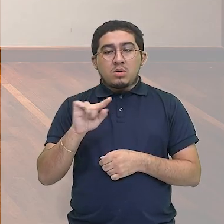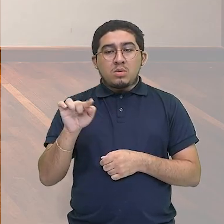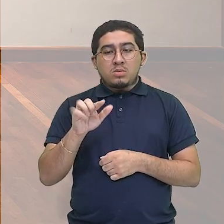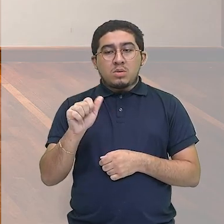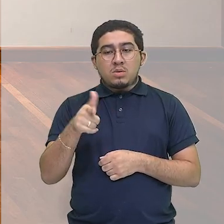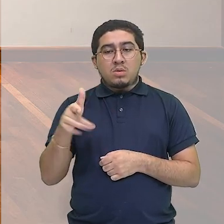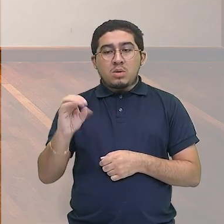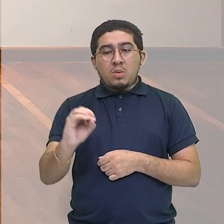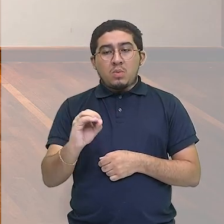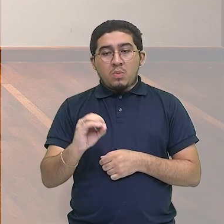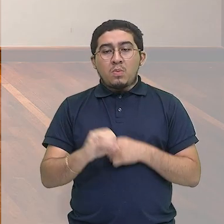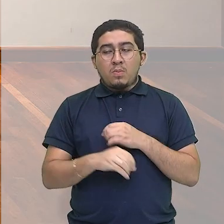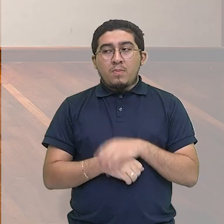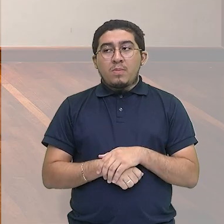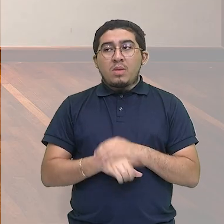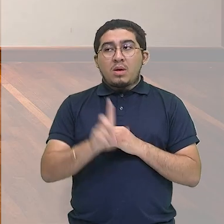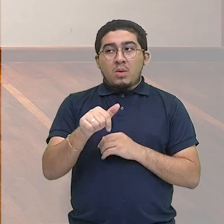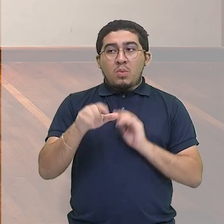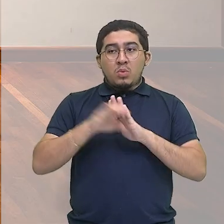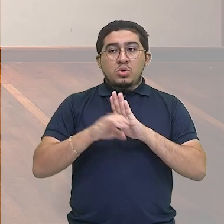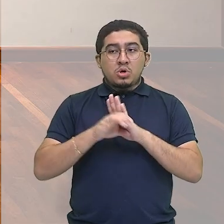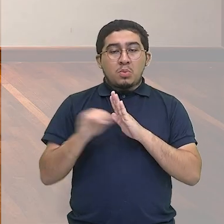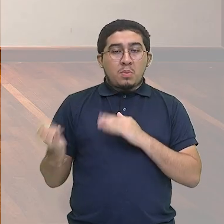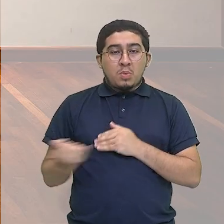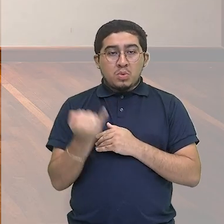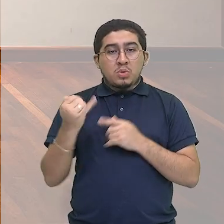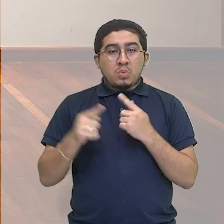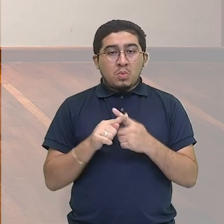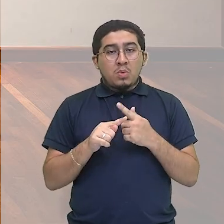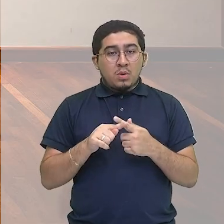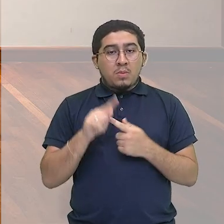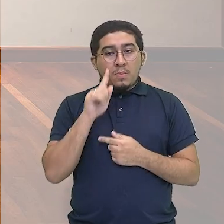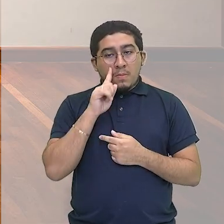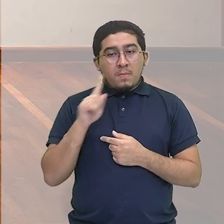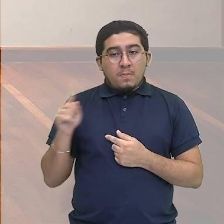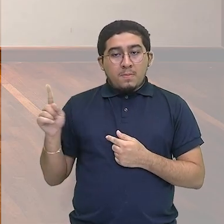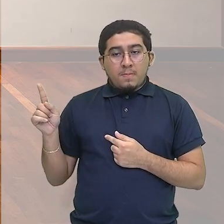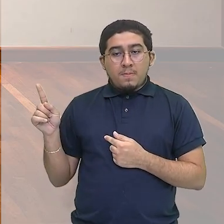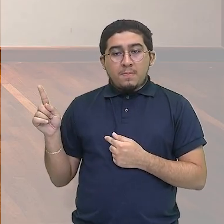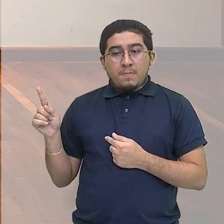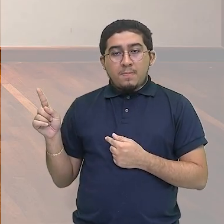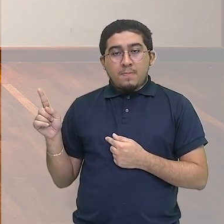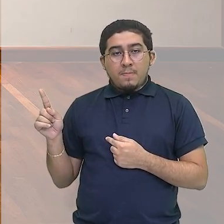importante, porque, segundo ele, a racionalização,